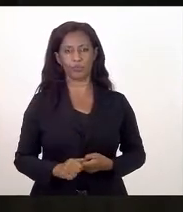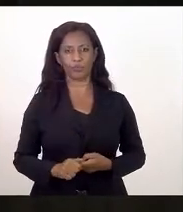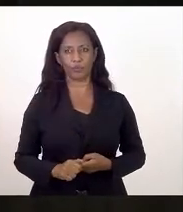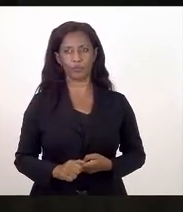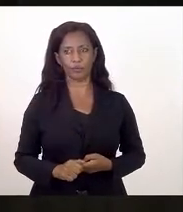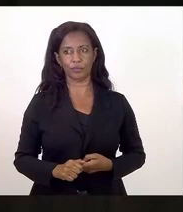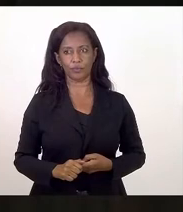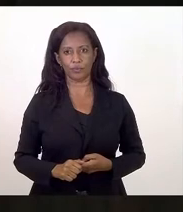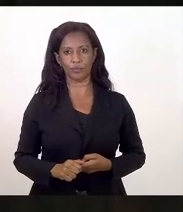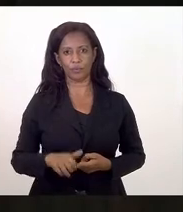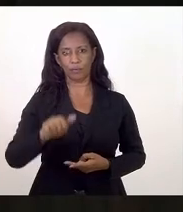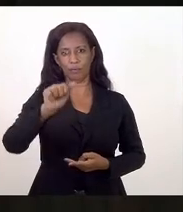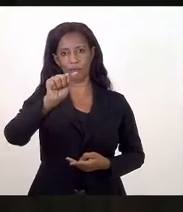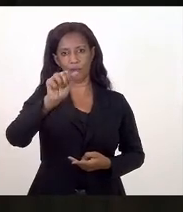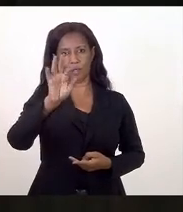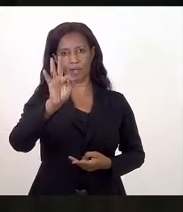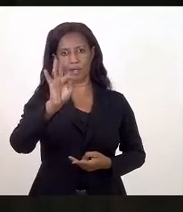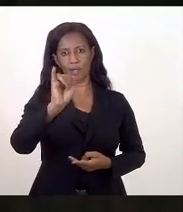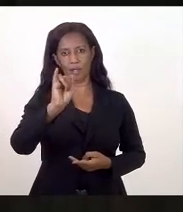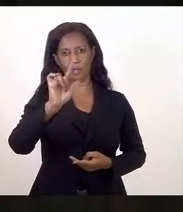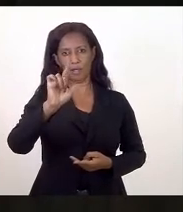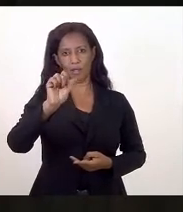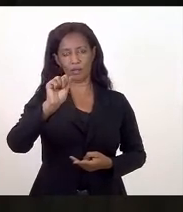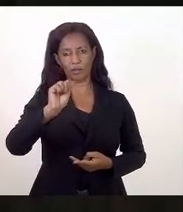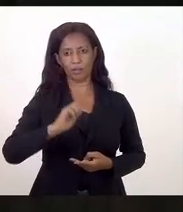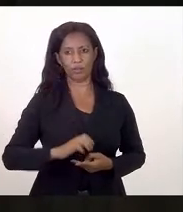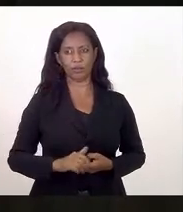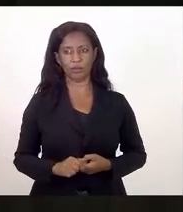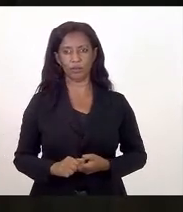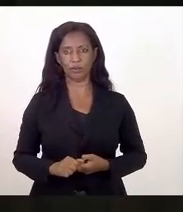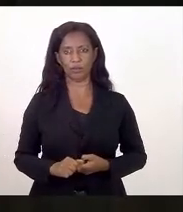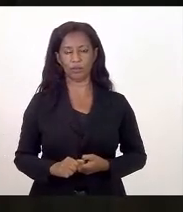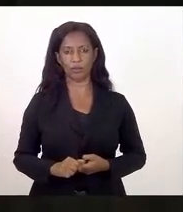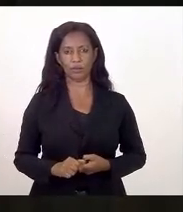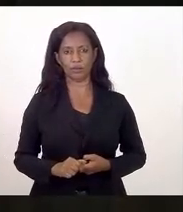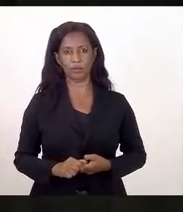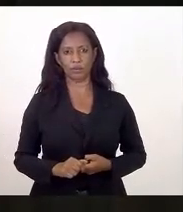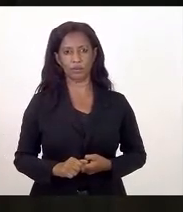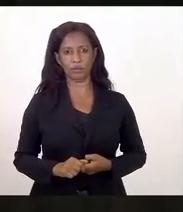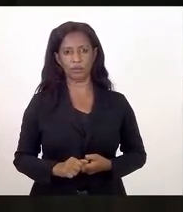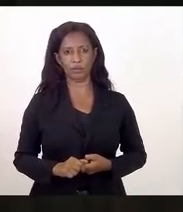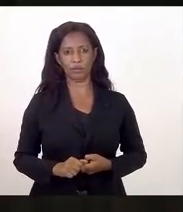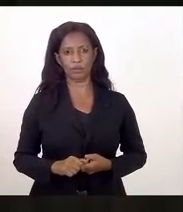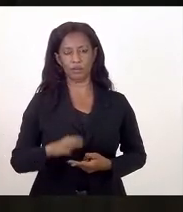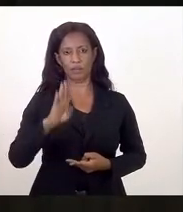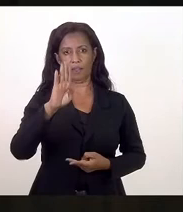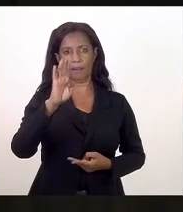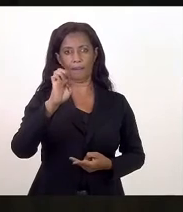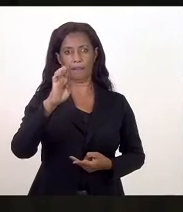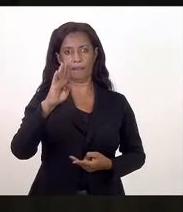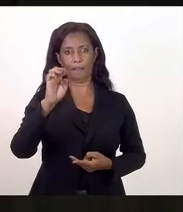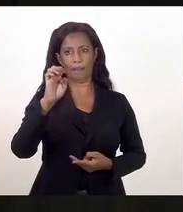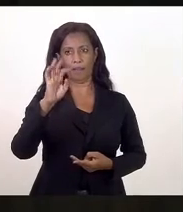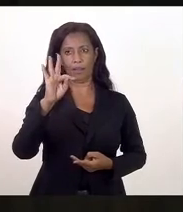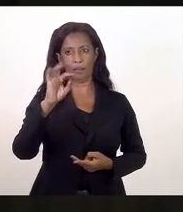Deputado Atila Nunes. Deputado Atila Nunes. Deputado Bebeto.